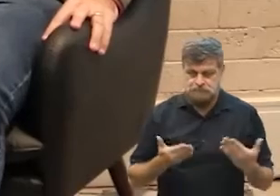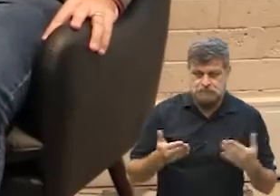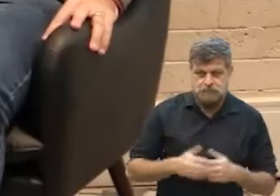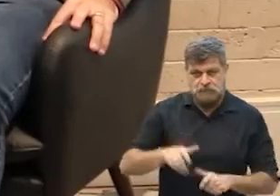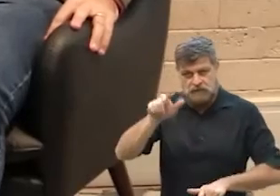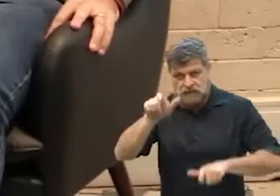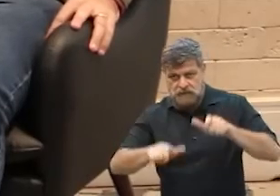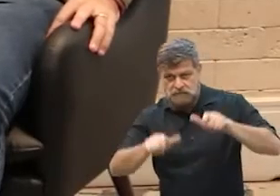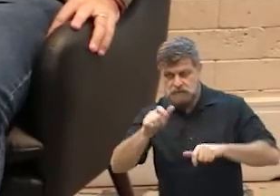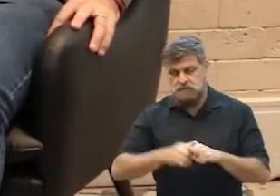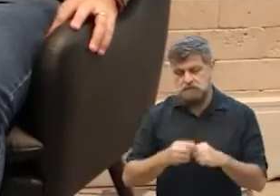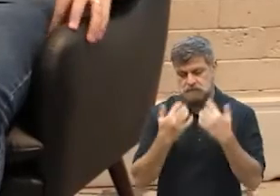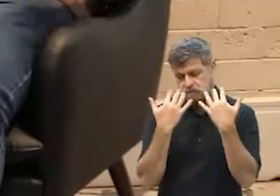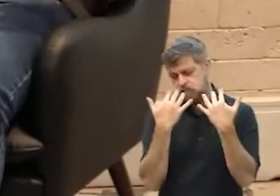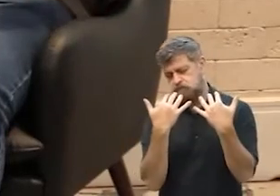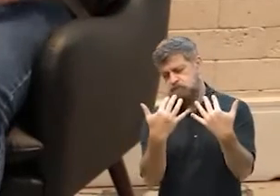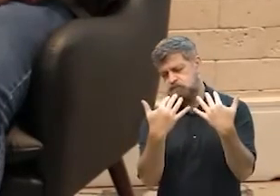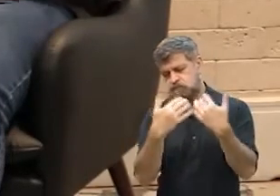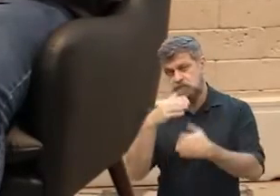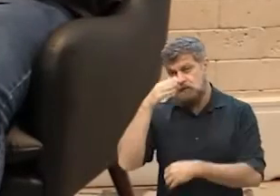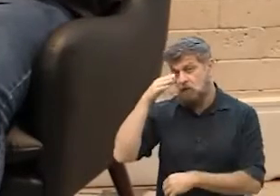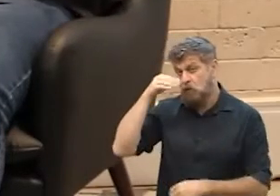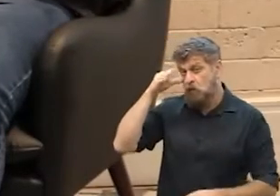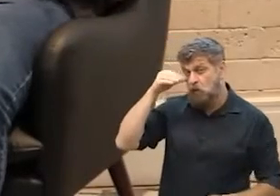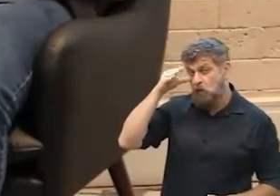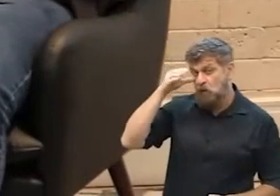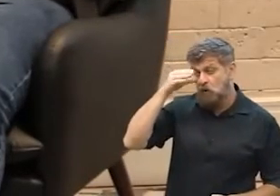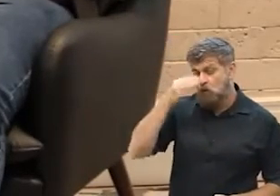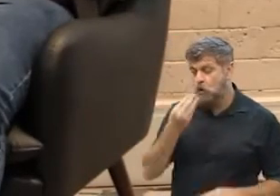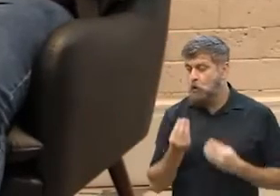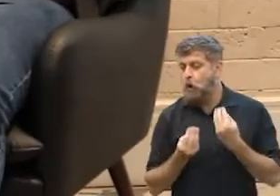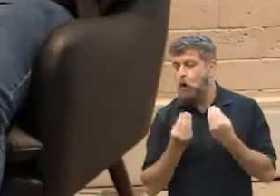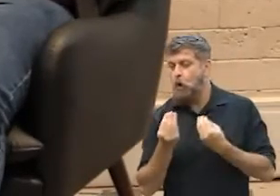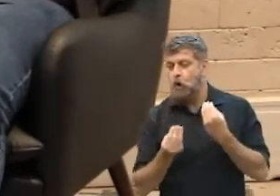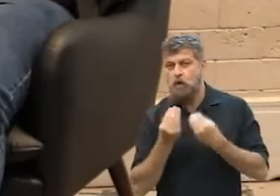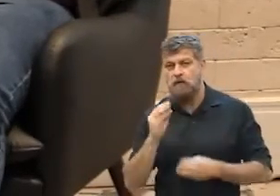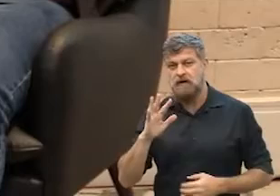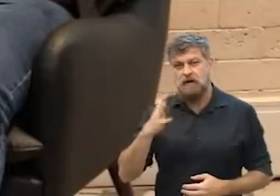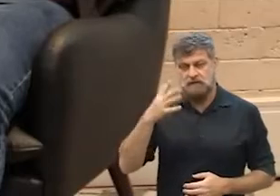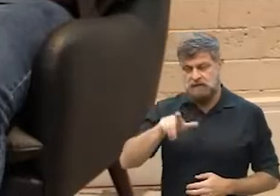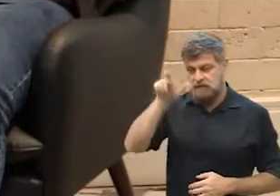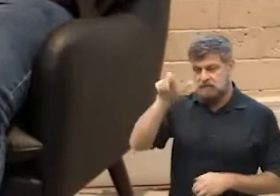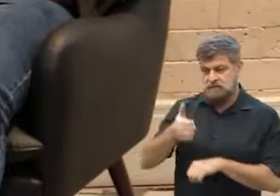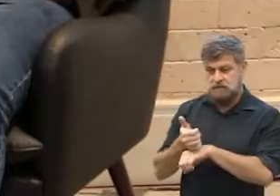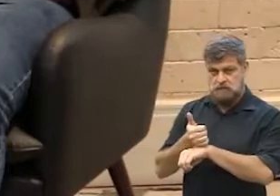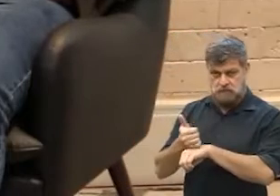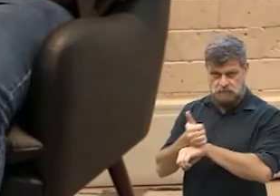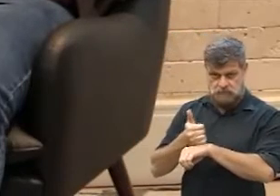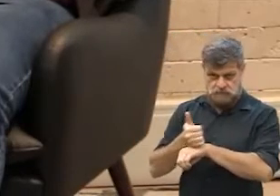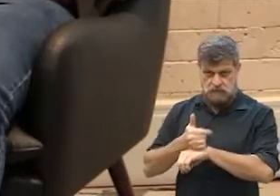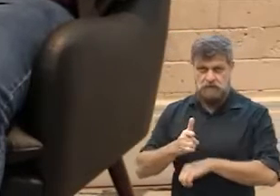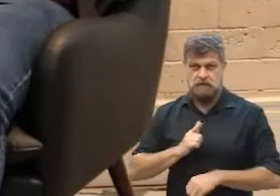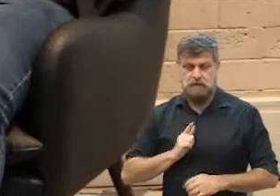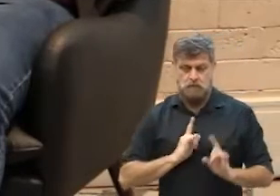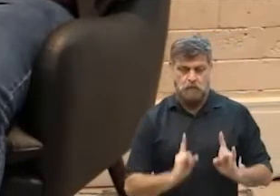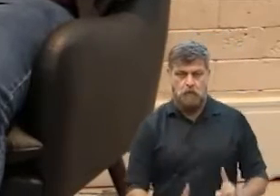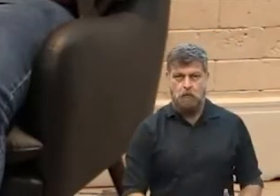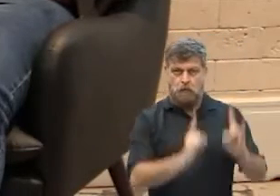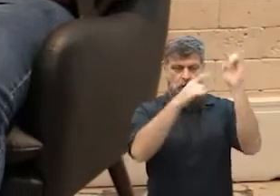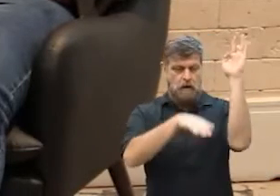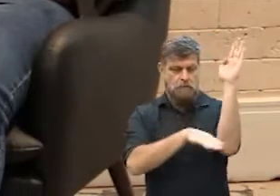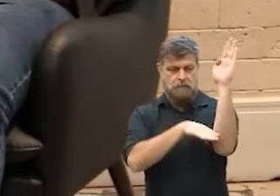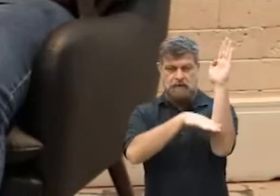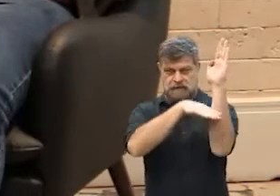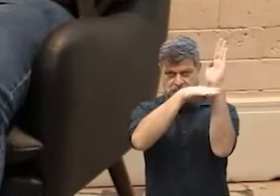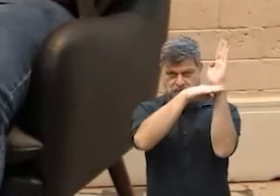certamente o pessoal que está em casa está curioso. Como funciona o corretor? Ele vai, vende um apartamento, não